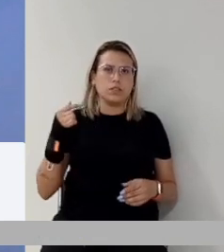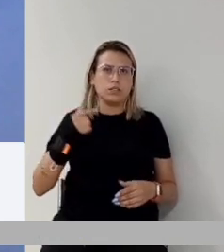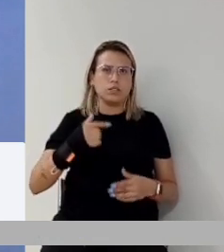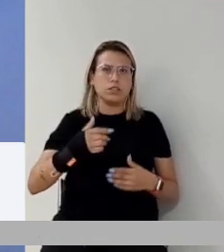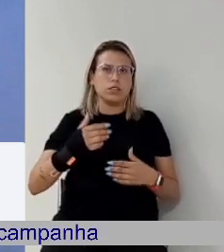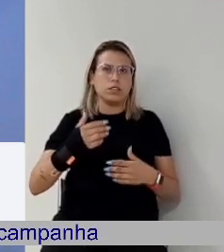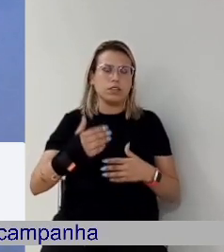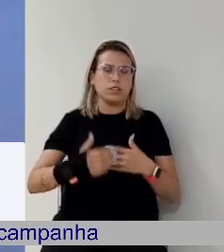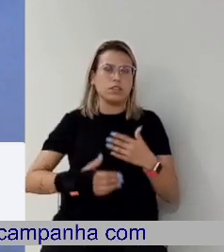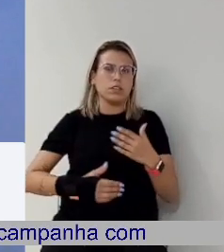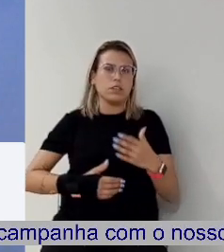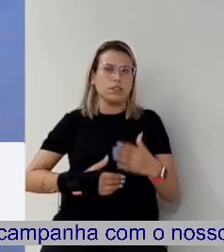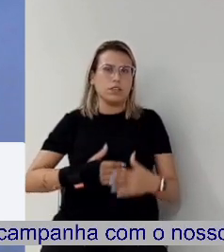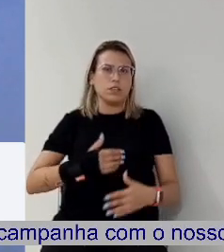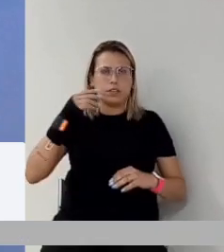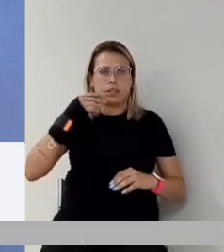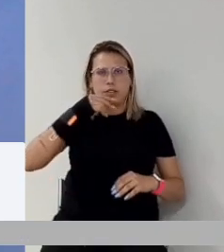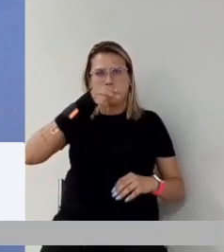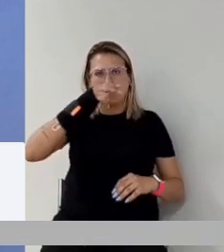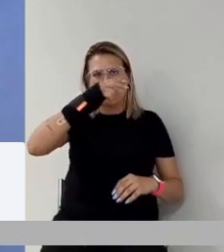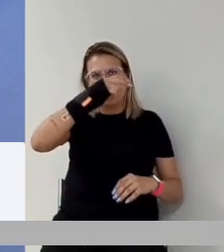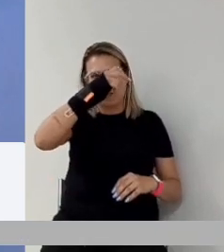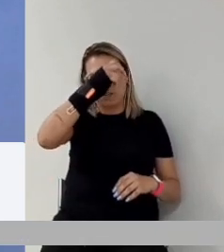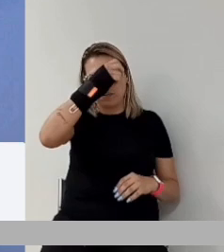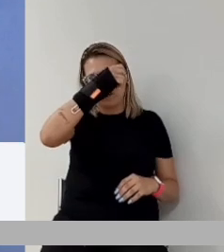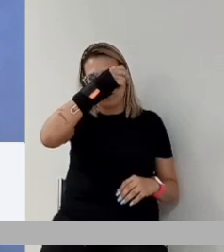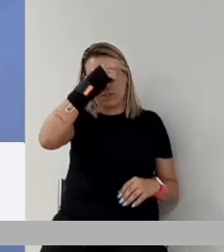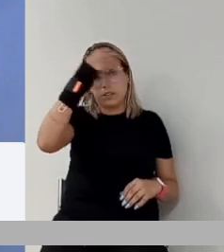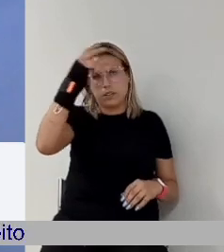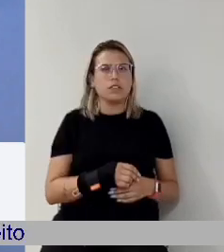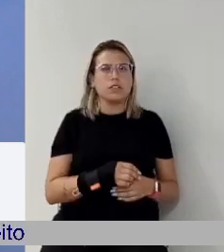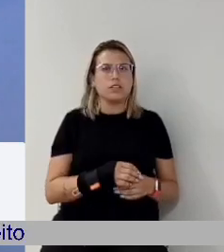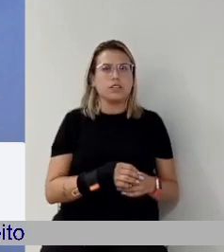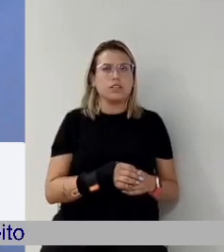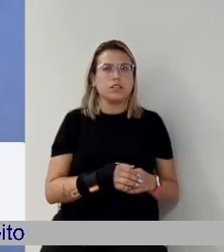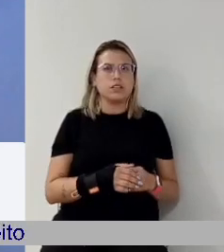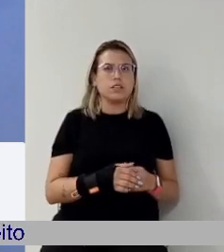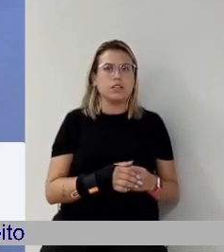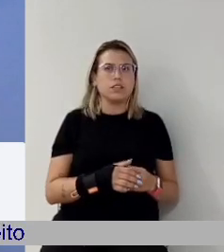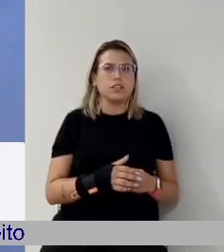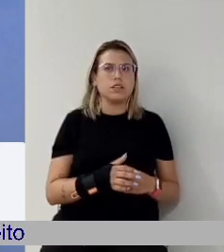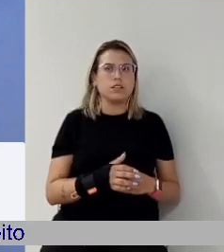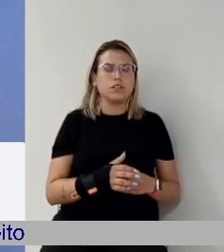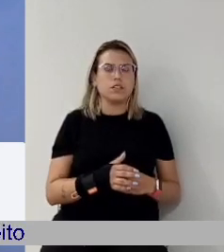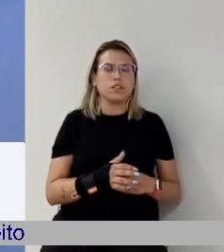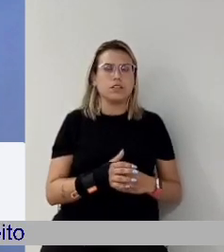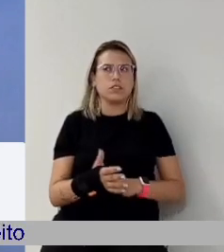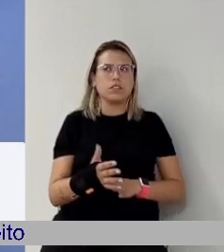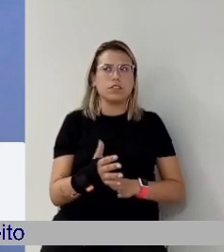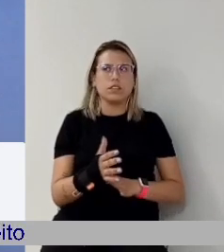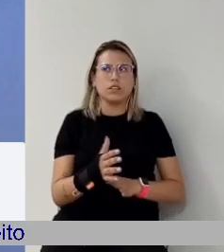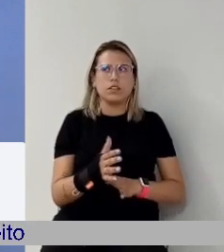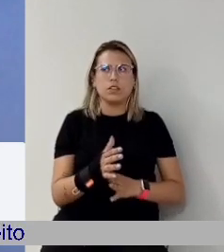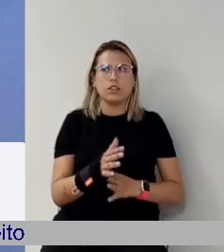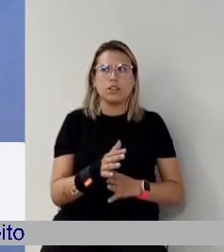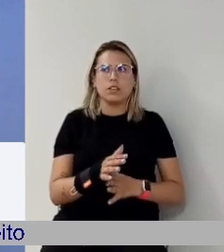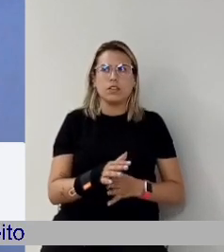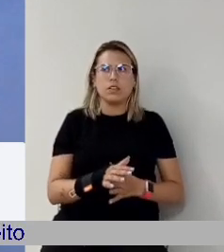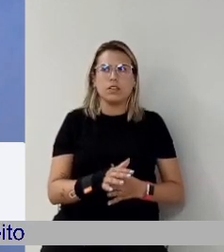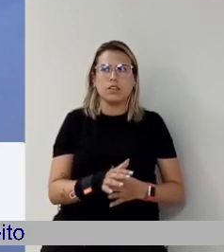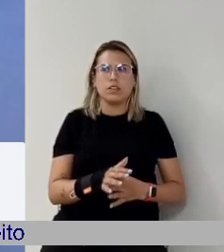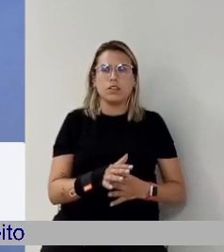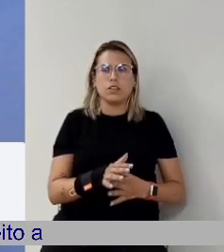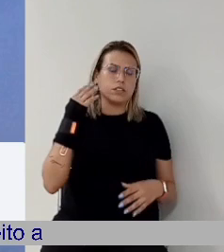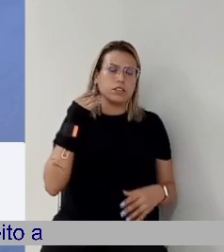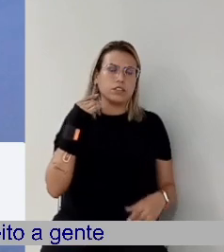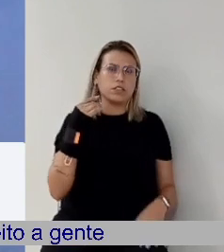campanha com o nosso candidato a prefeito e eu candidato vice-prefeito n estou eu nou estou e eu a gente a gente